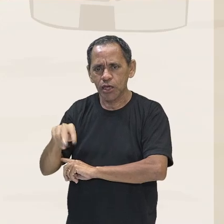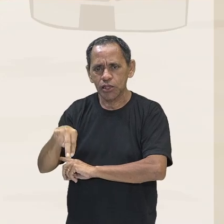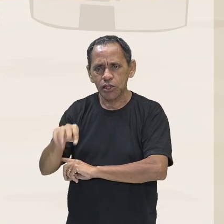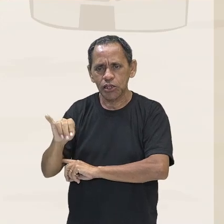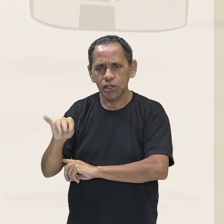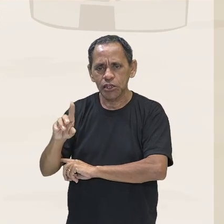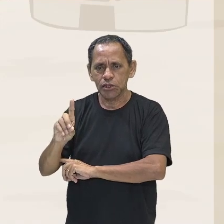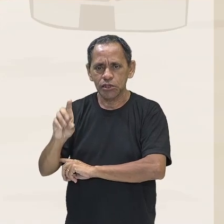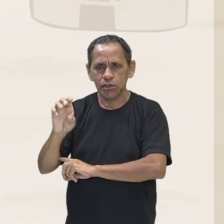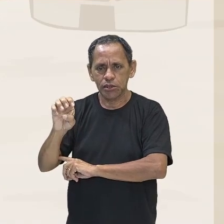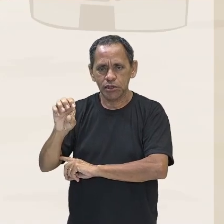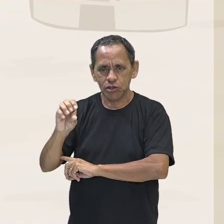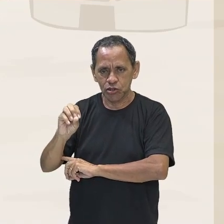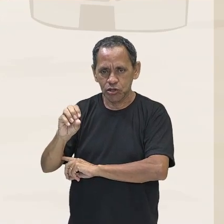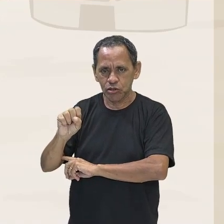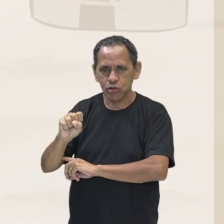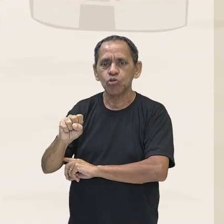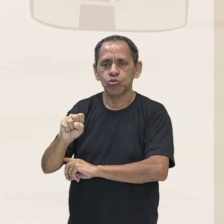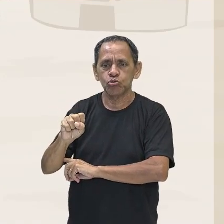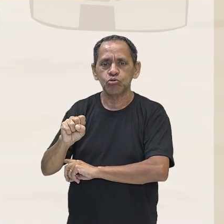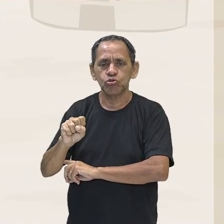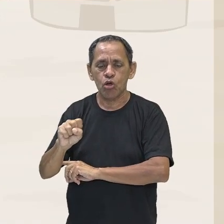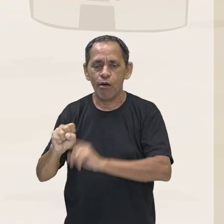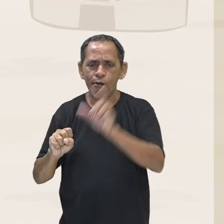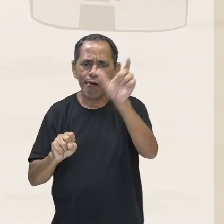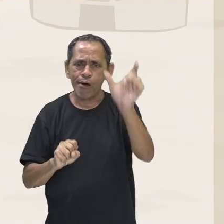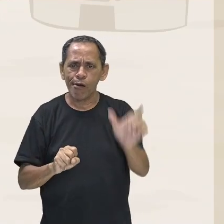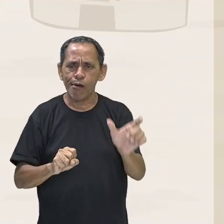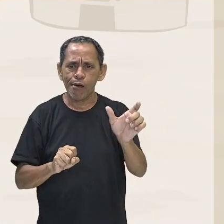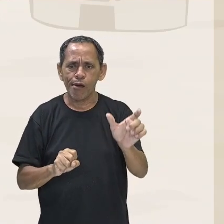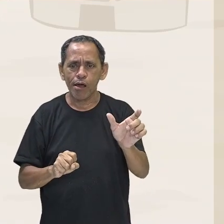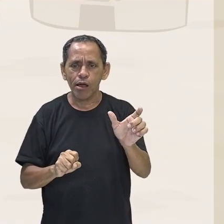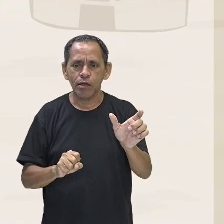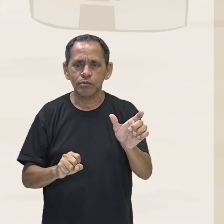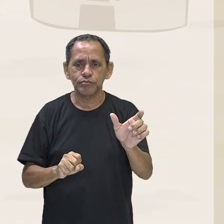um pouco mais, digamos assim, com uma